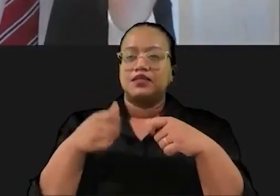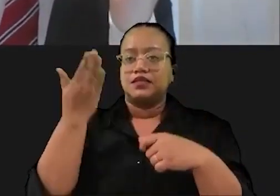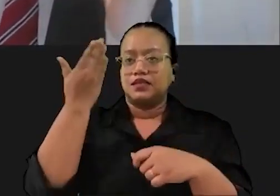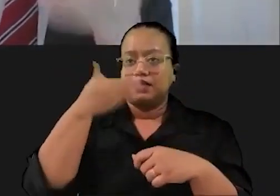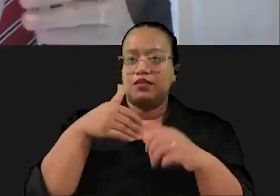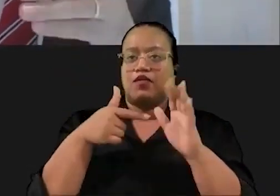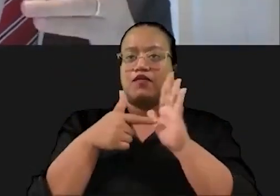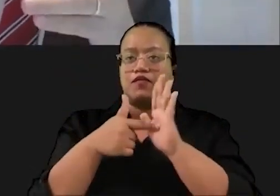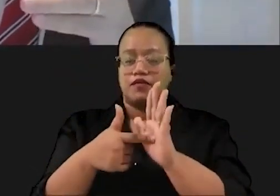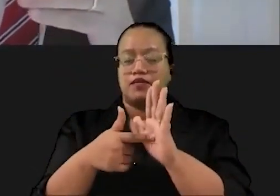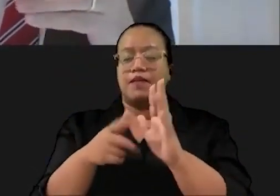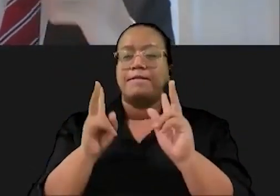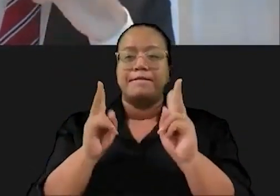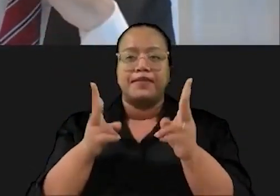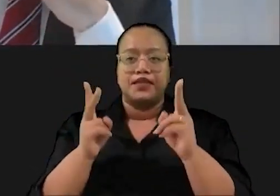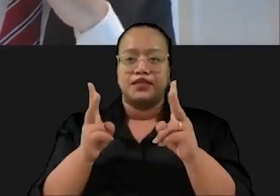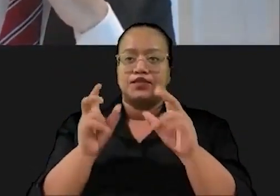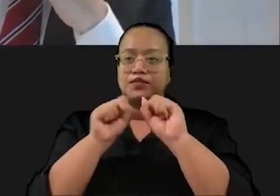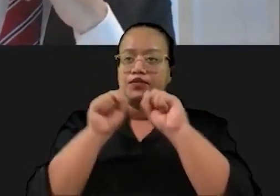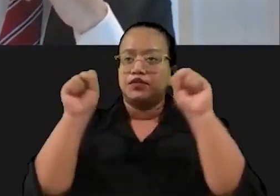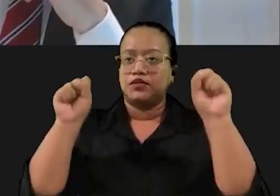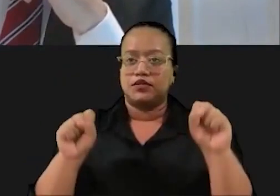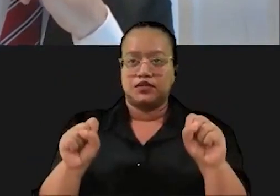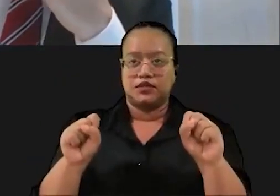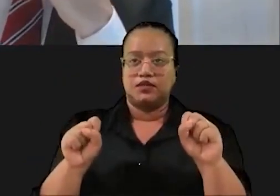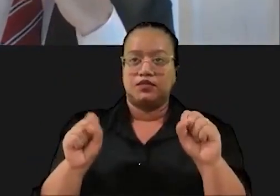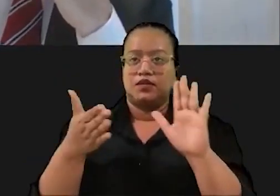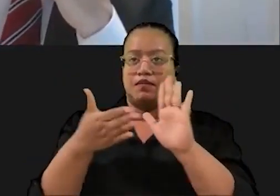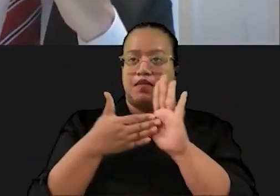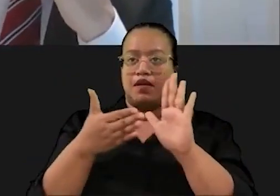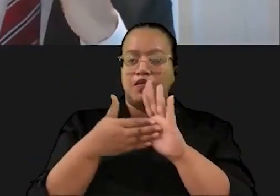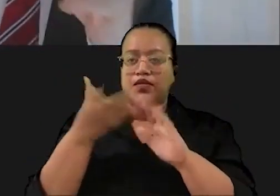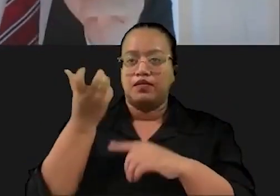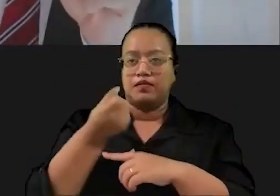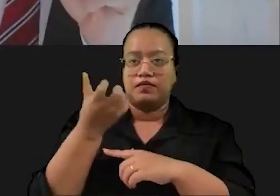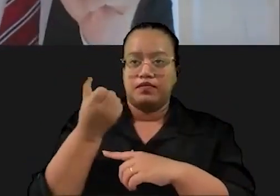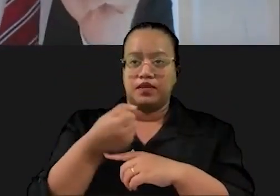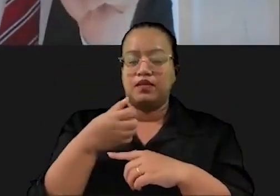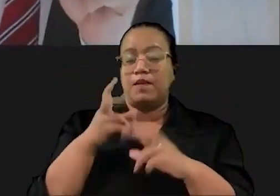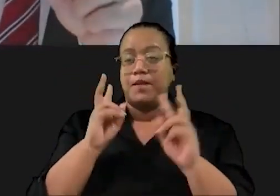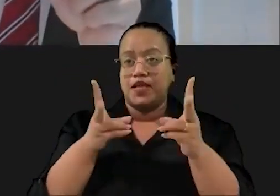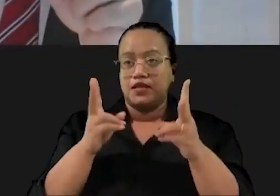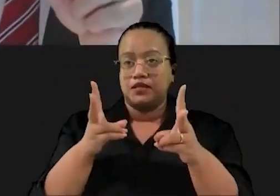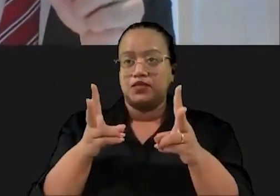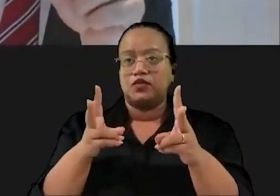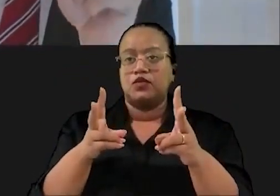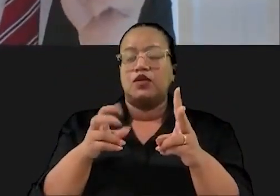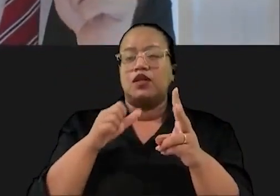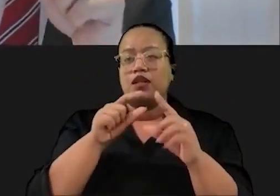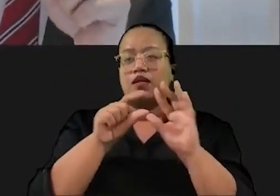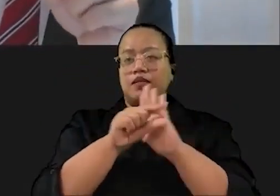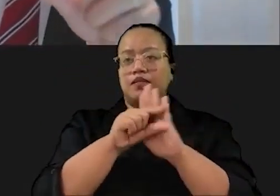processo migra, então, para essa pauta específica, desde que inserido no ato de